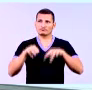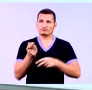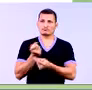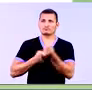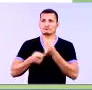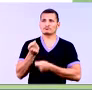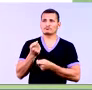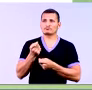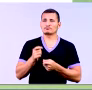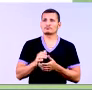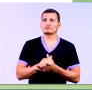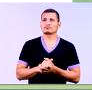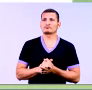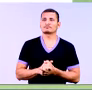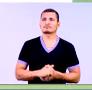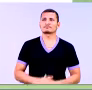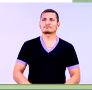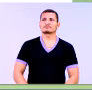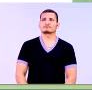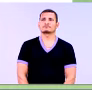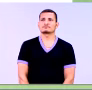então.